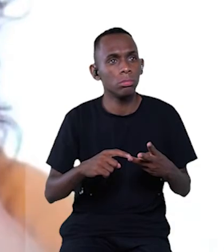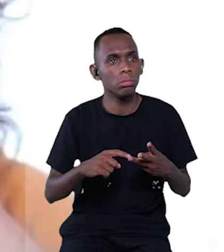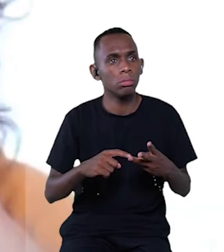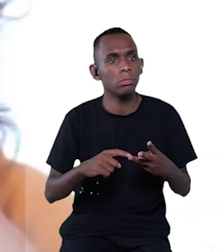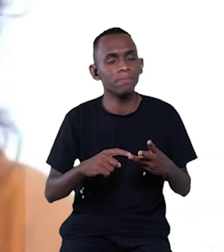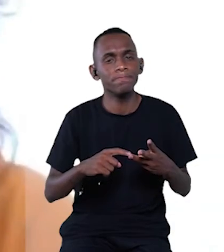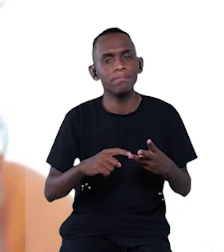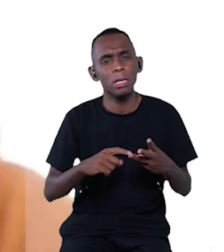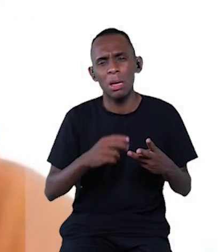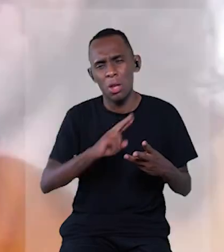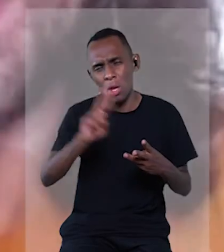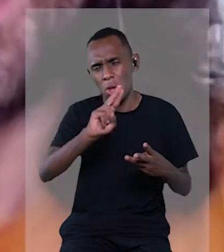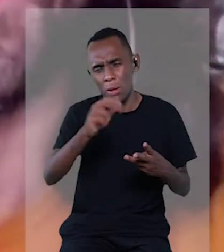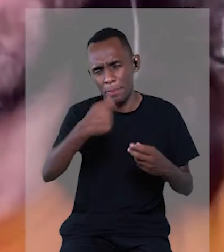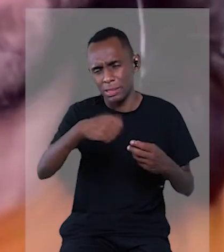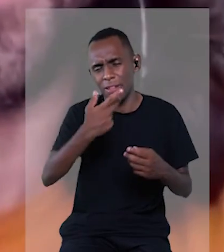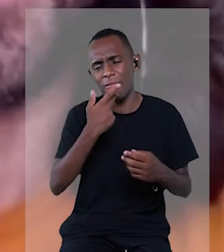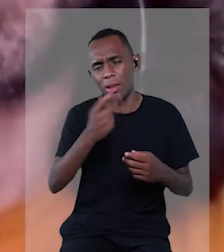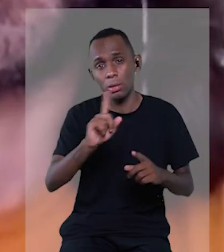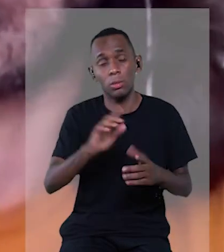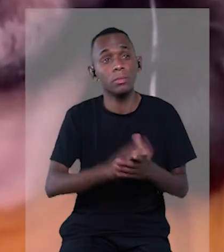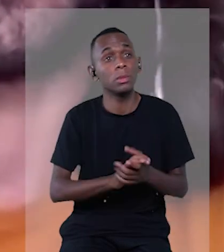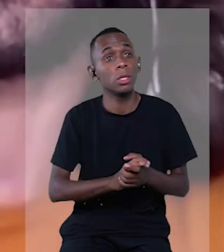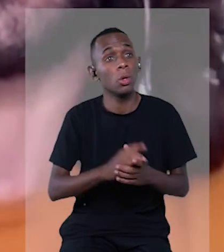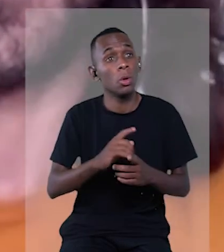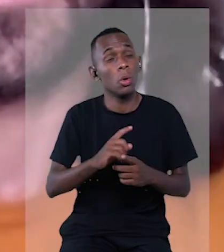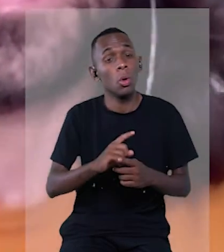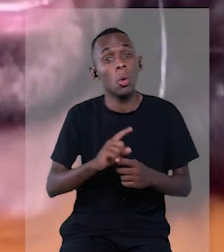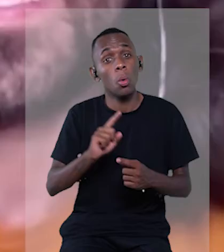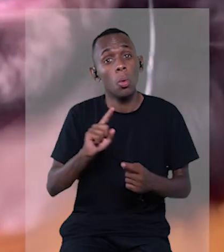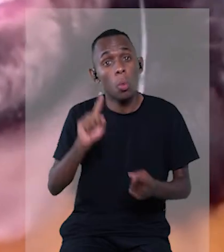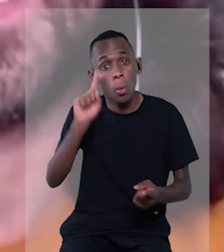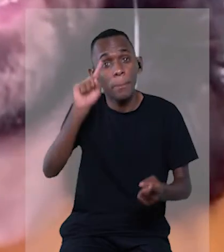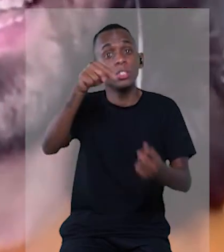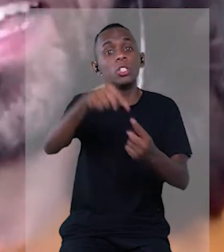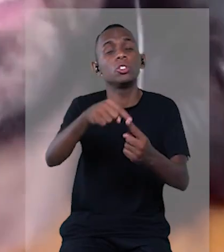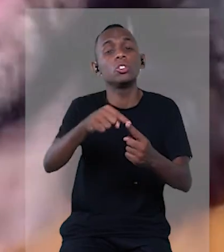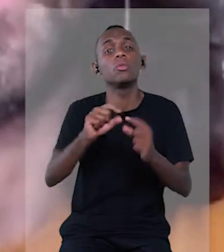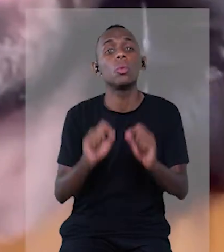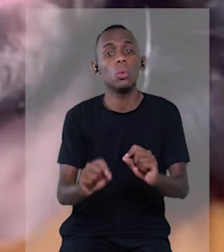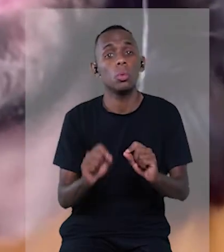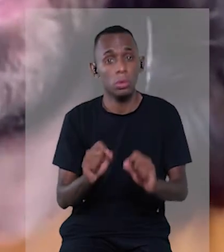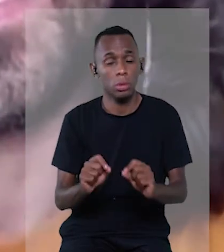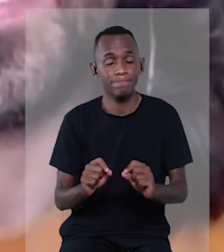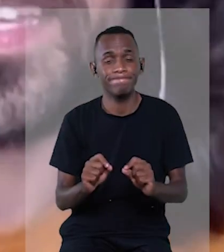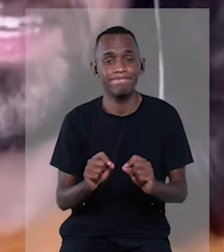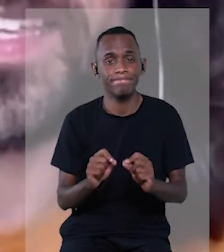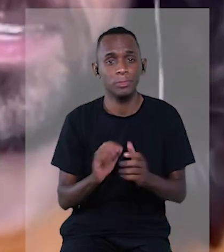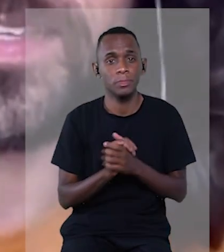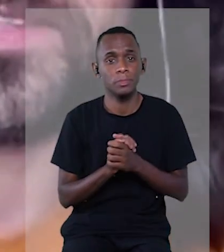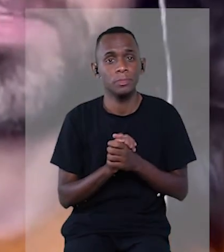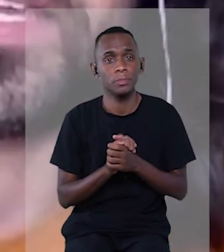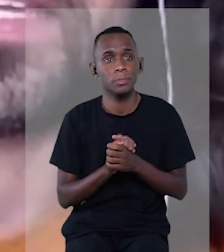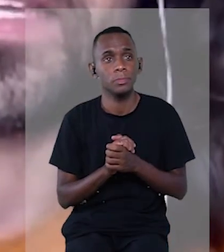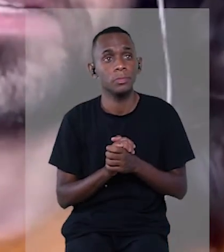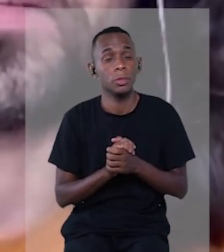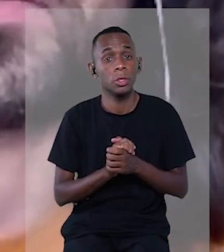Precisa falar o nome, não, você pode só falar a história dela. Sim, e aí a ideia é essa, né?